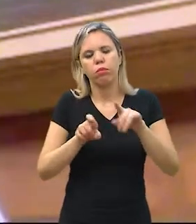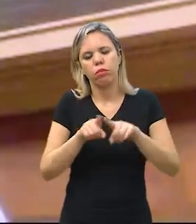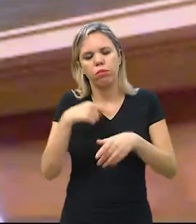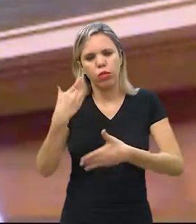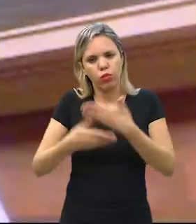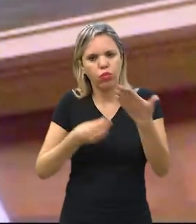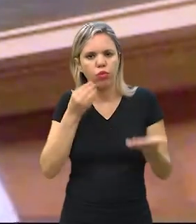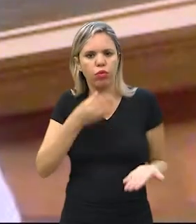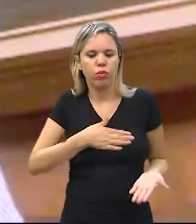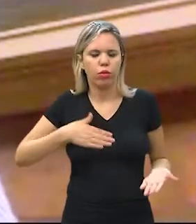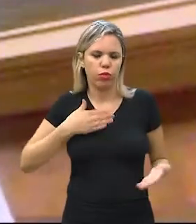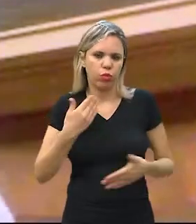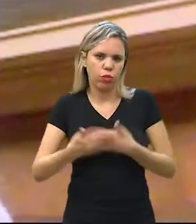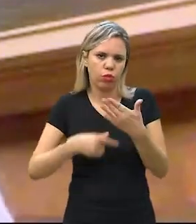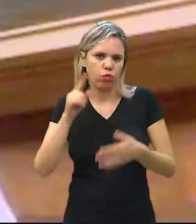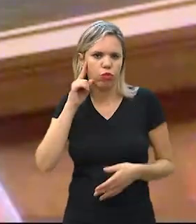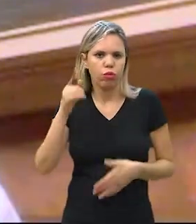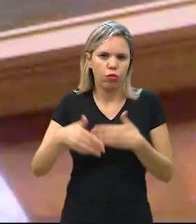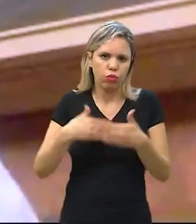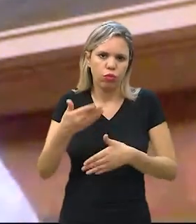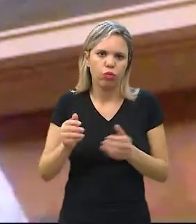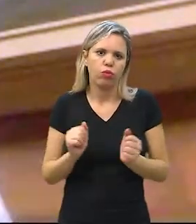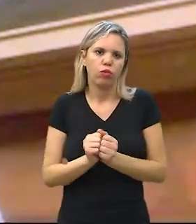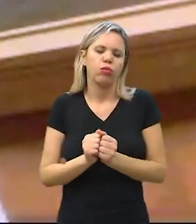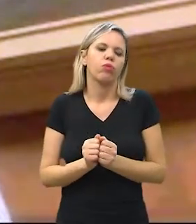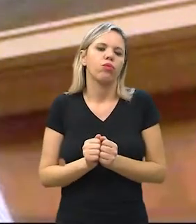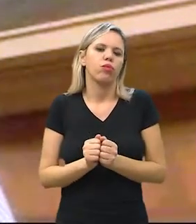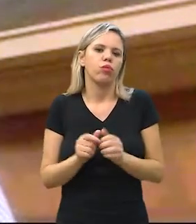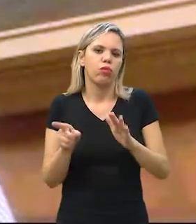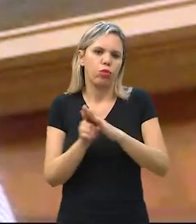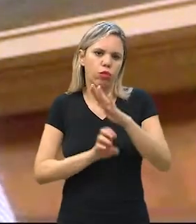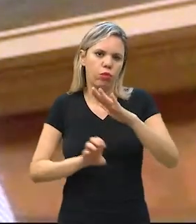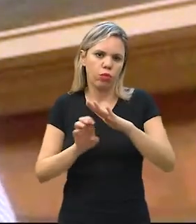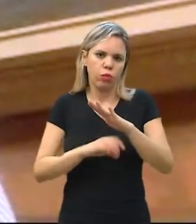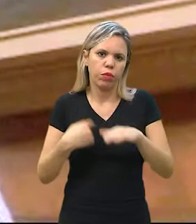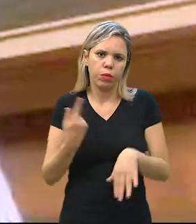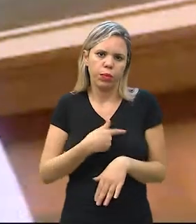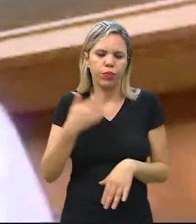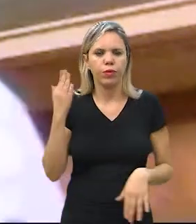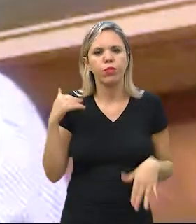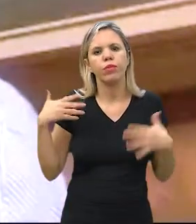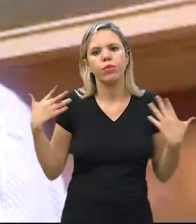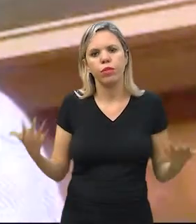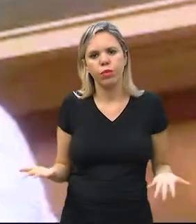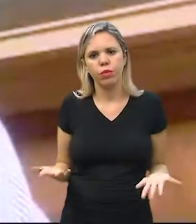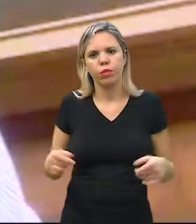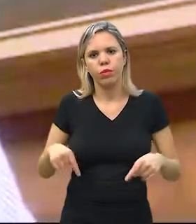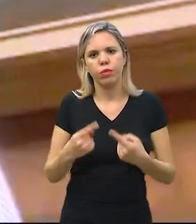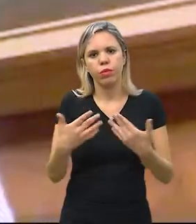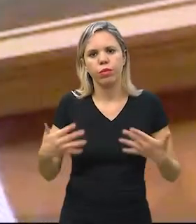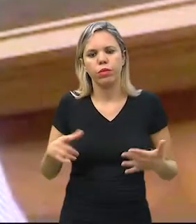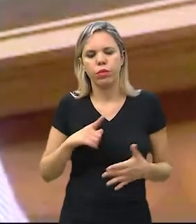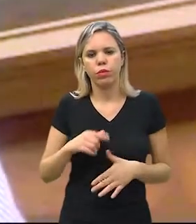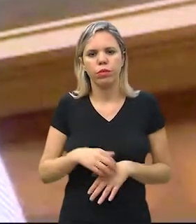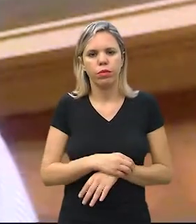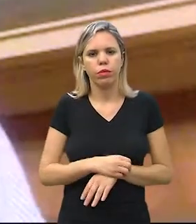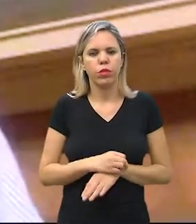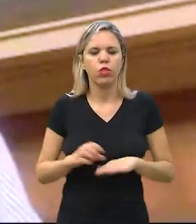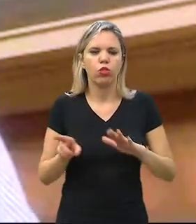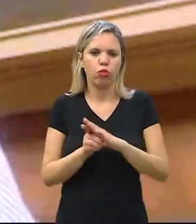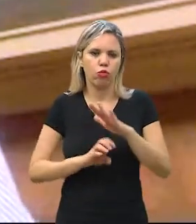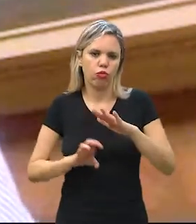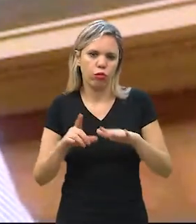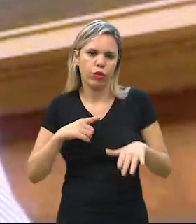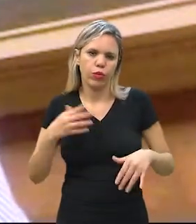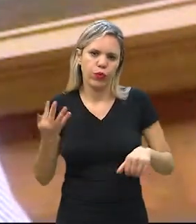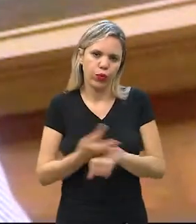porque diariamente nós estamos caminhando junto com esses empresários. E a gente sabe quantos desafios esses